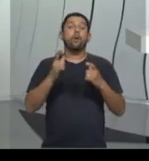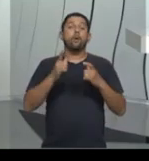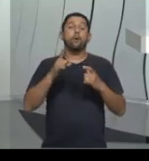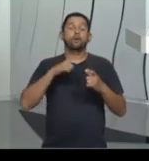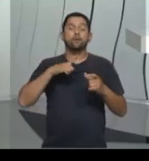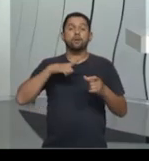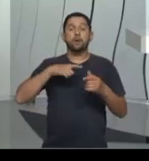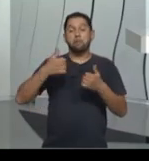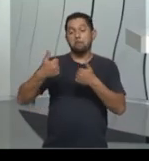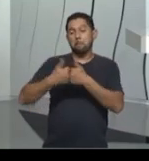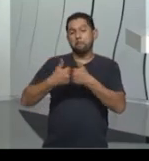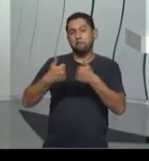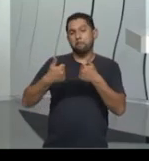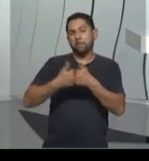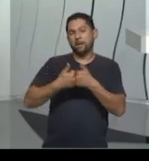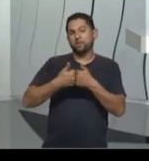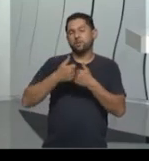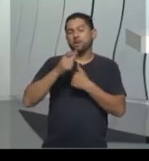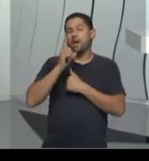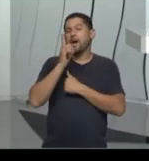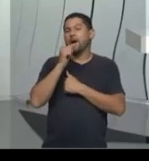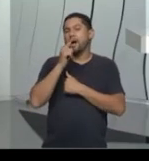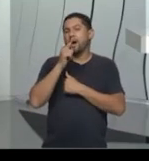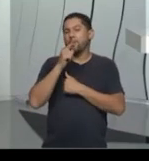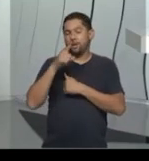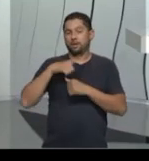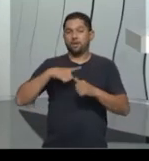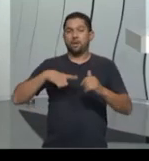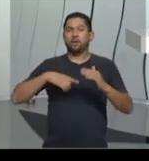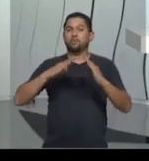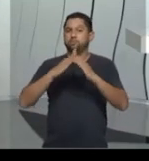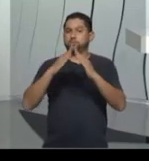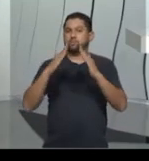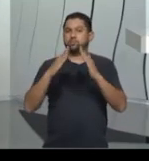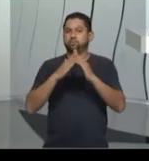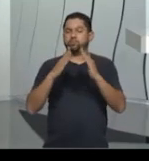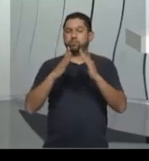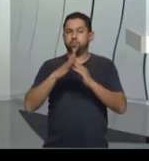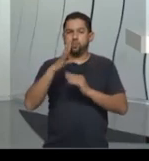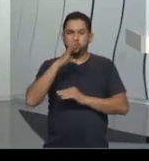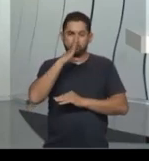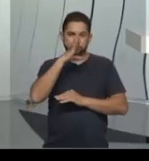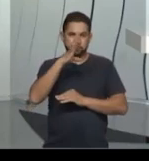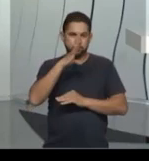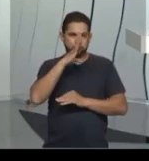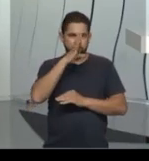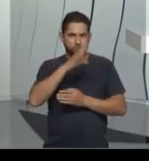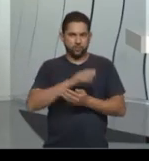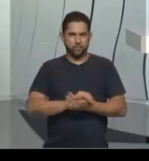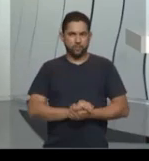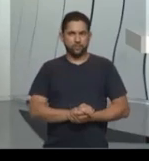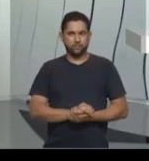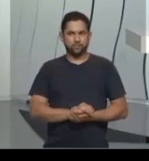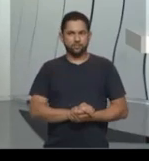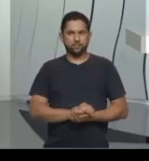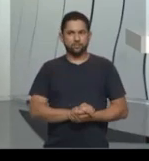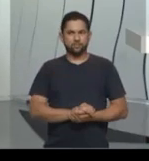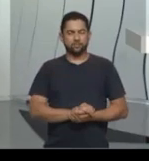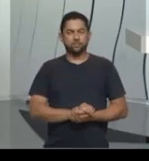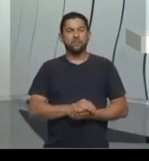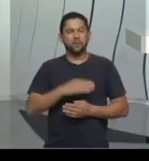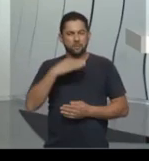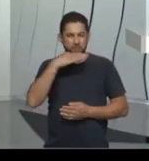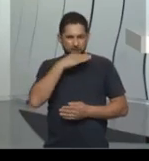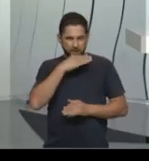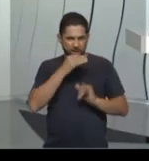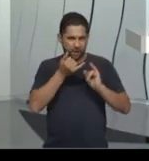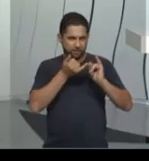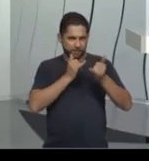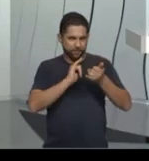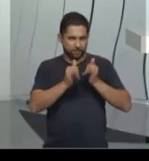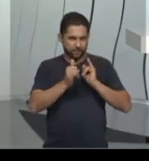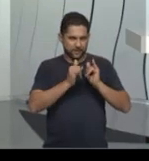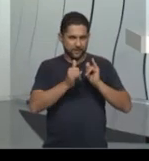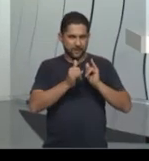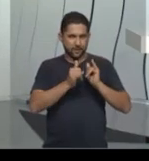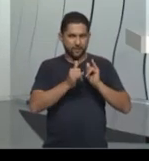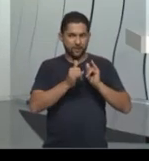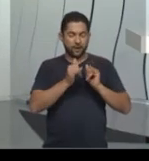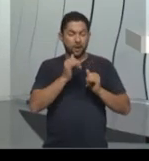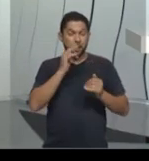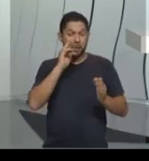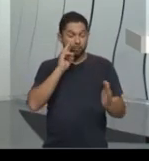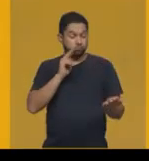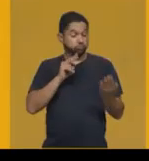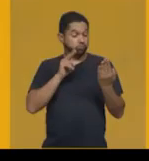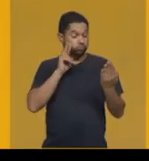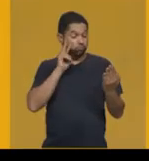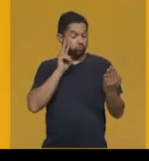litorânea aqui, alta concentração populacional. Olha só a informação que o mapa está trazendo para a gente, né? Então, olha, quando você bate o olho